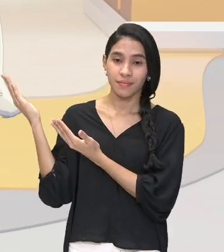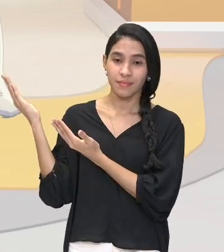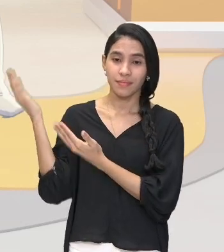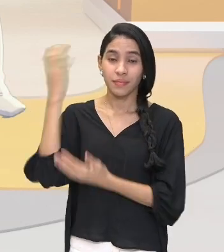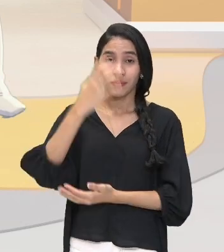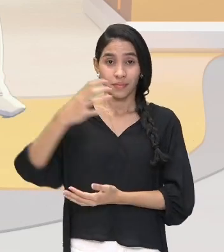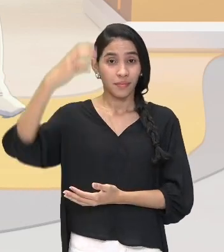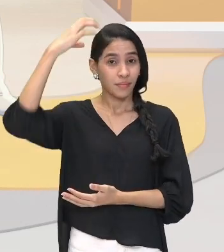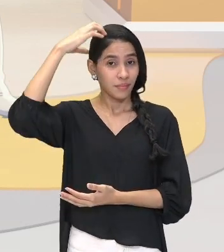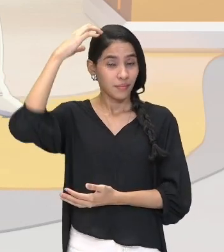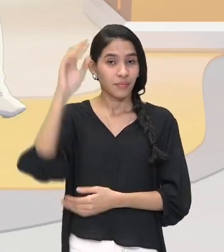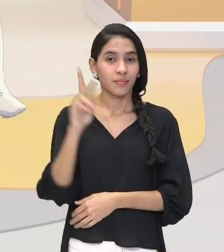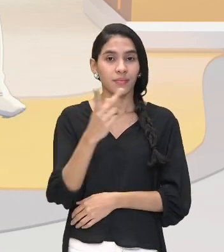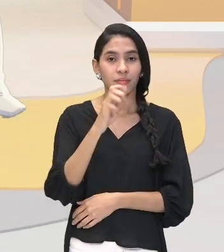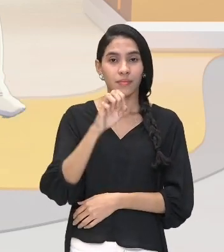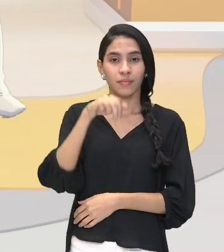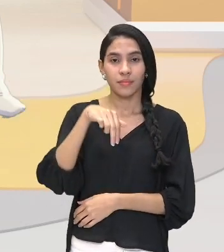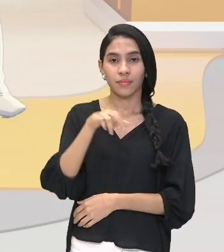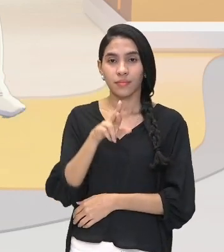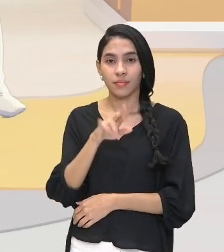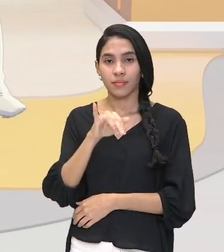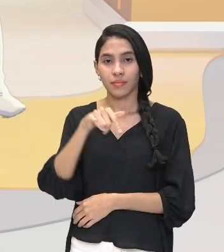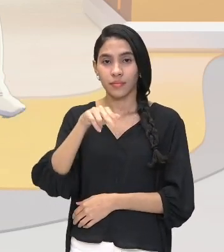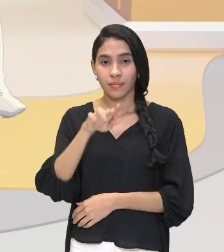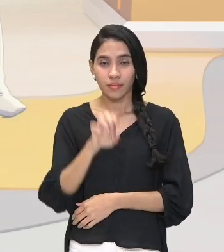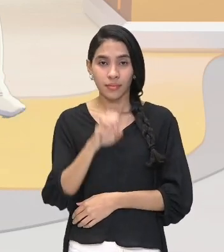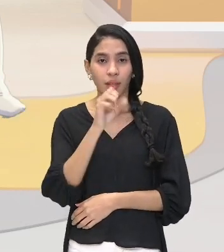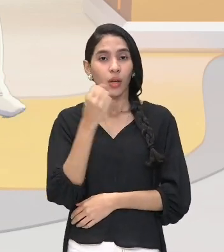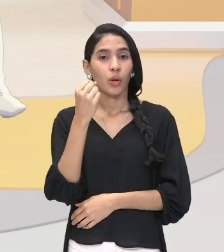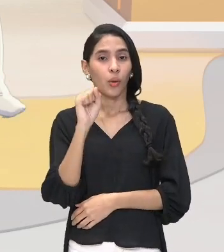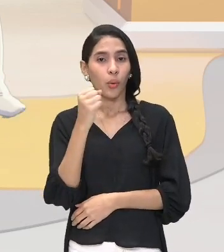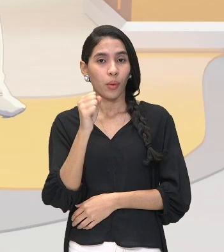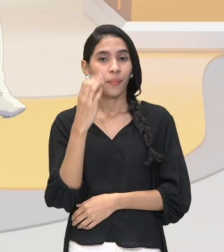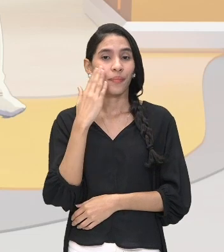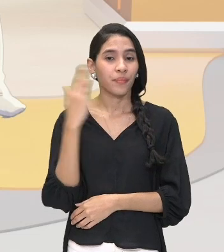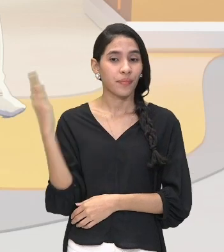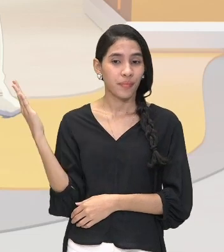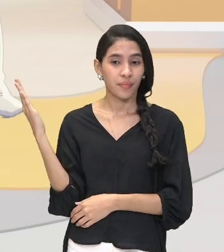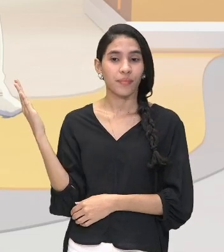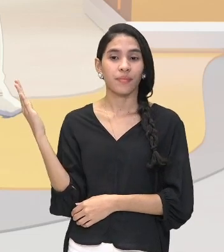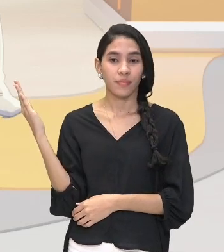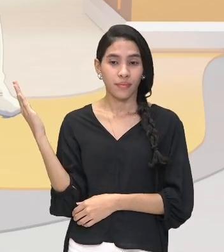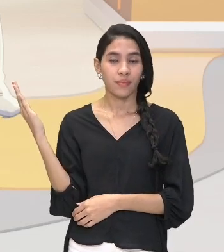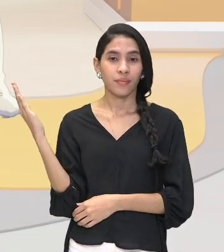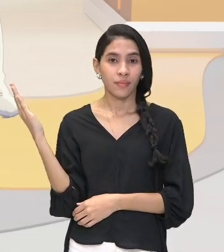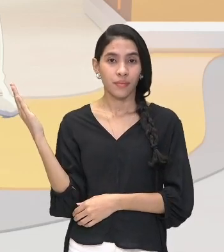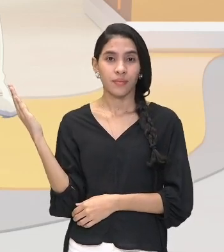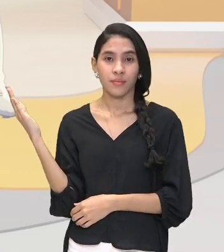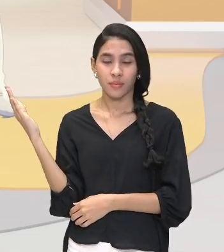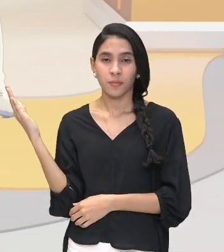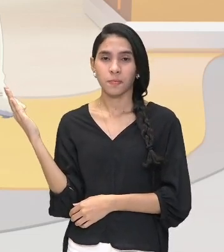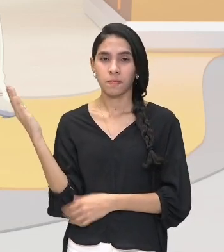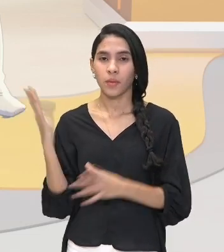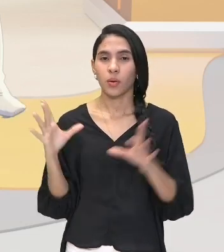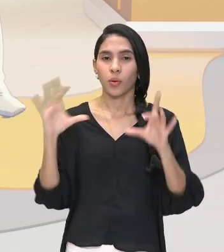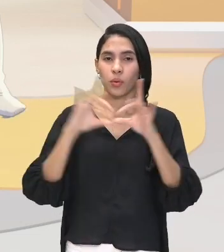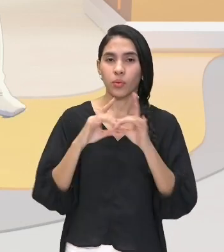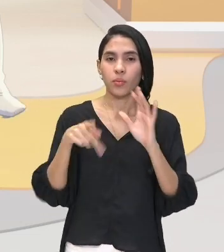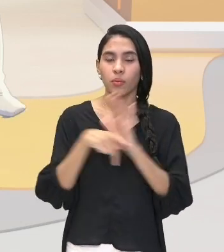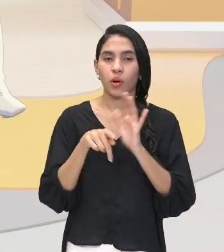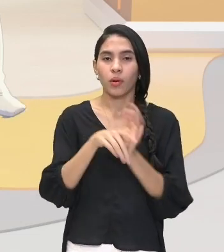o rei Henrique VIII. Ele é muito emblemático e simbólico nesse contexto da